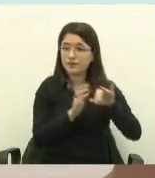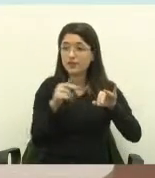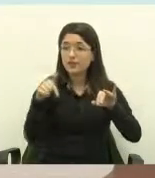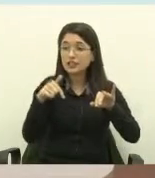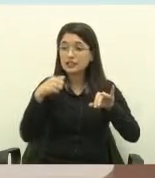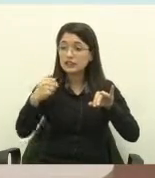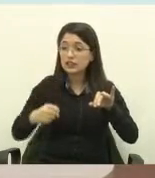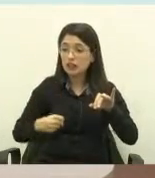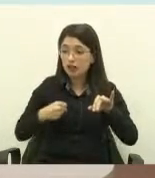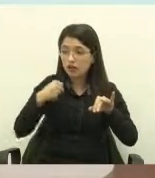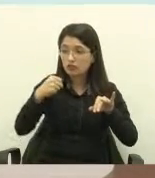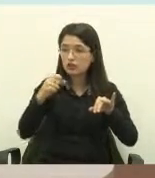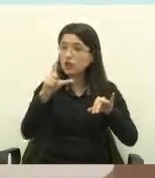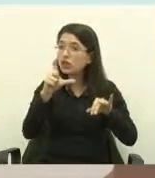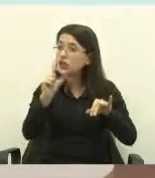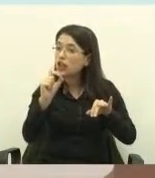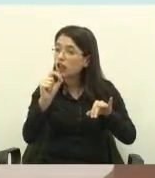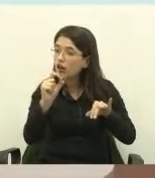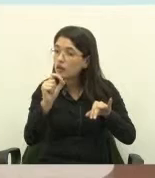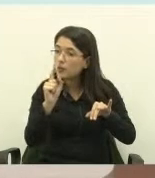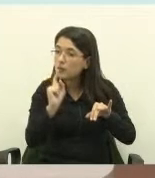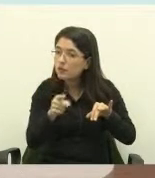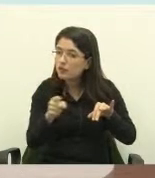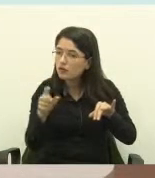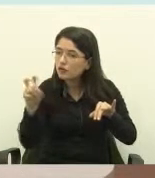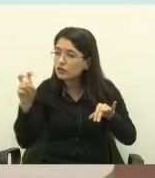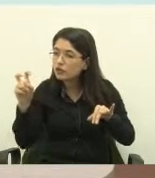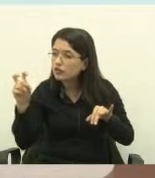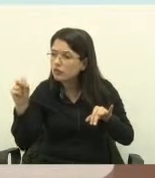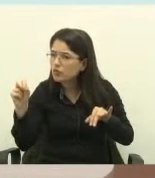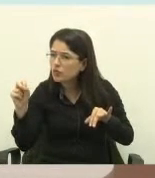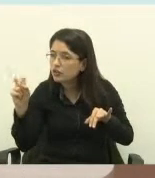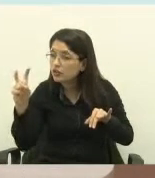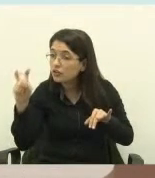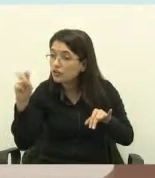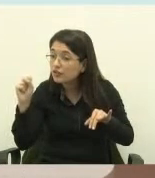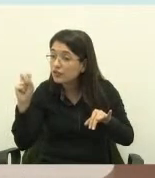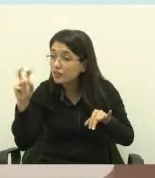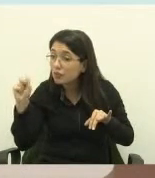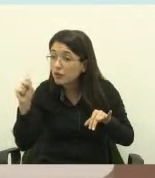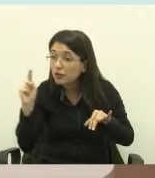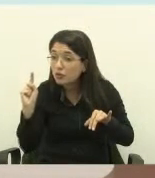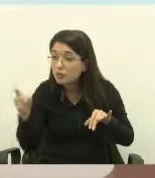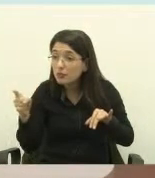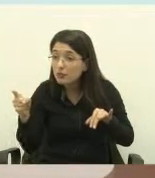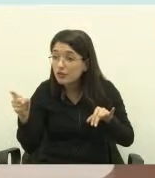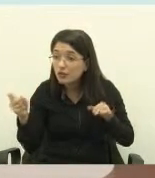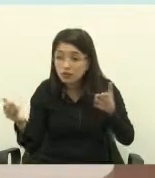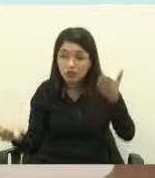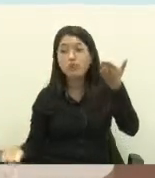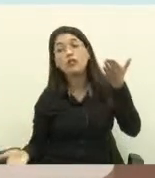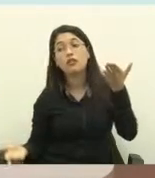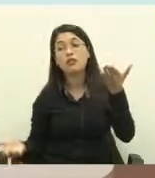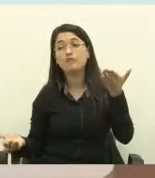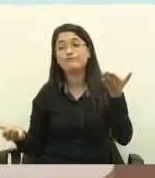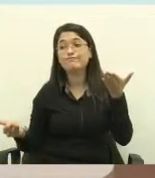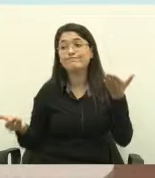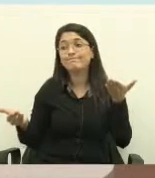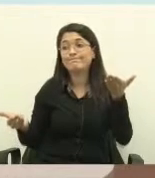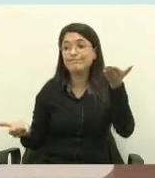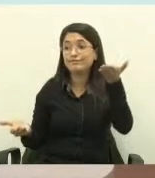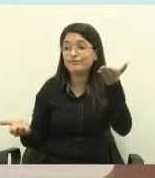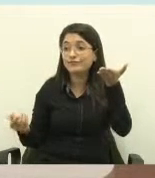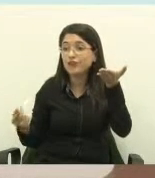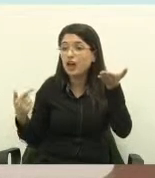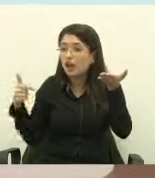mil empreendedores, com um custo de 58 mil. Quando sabemos que a cidade passa por um